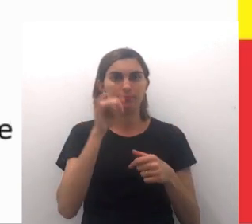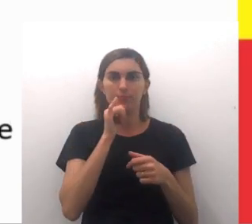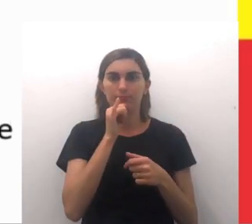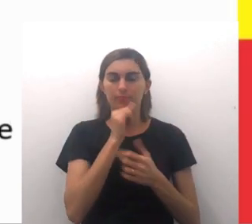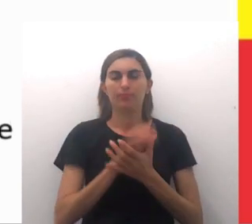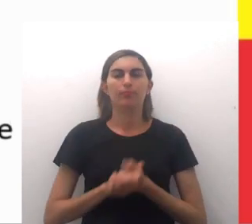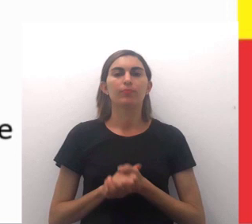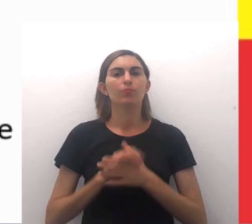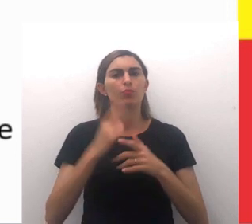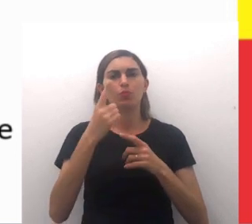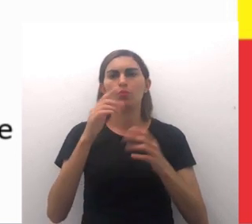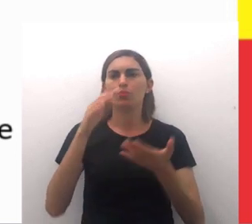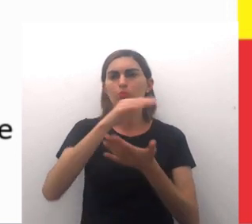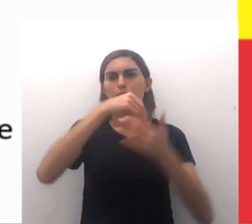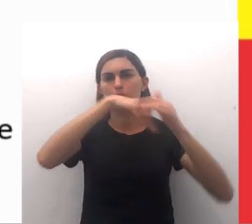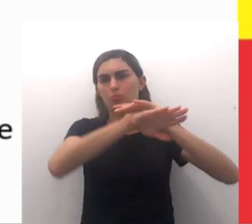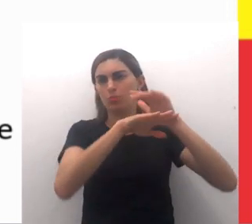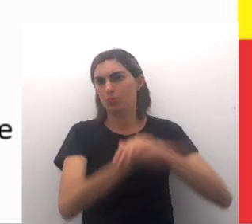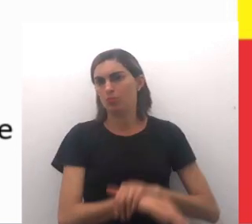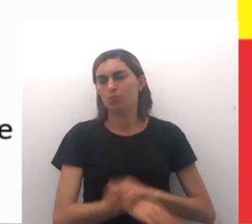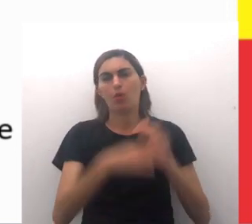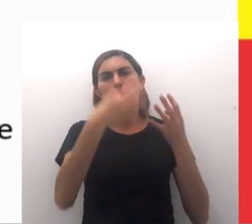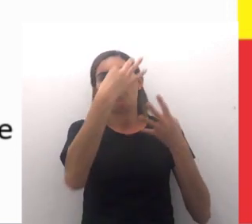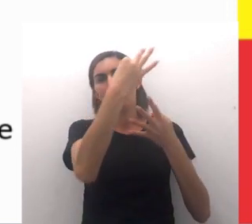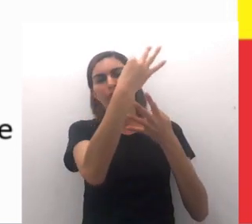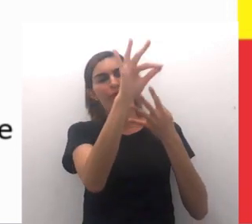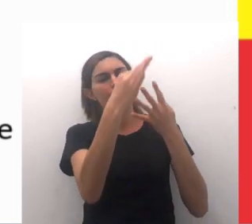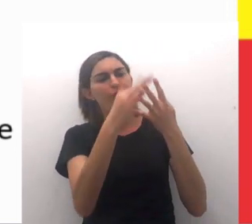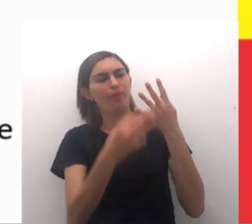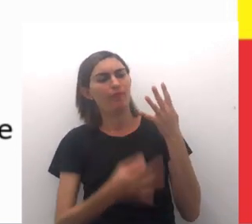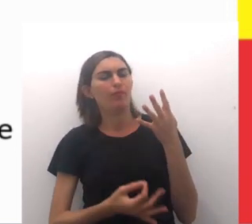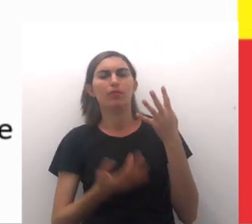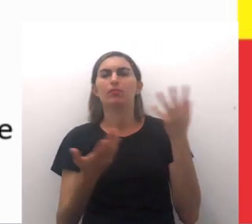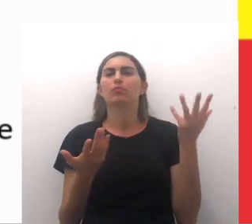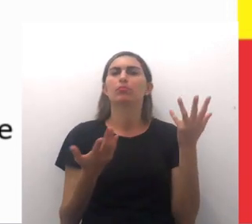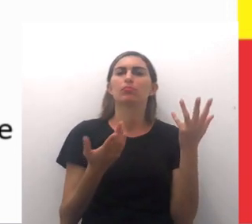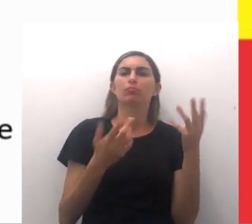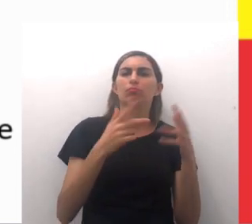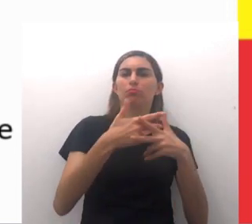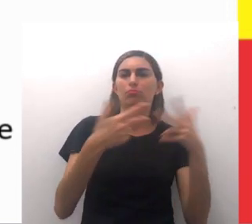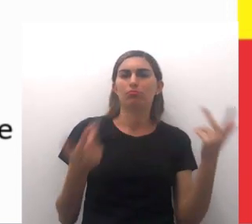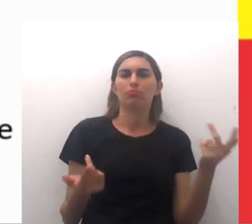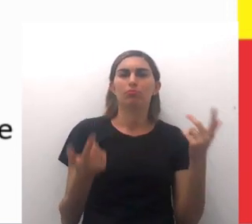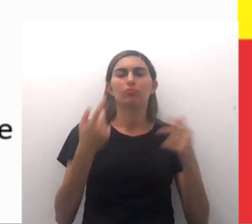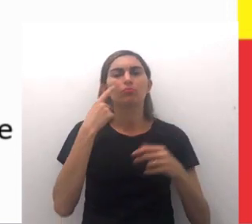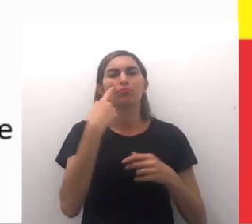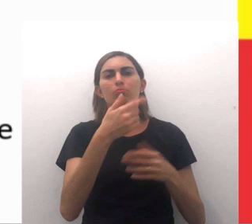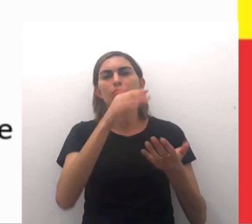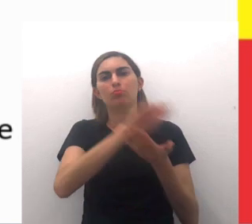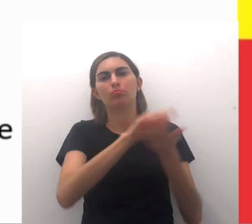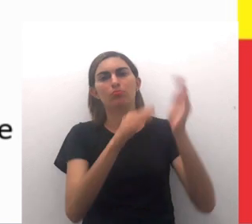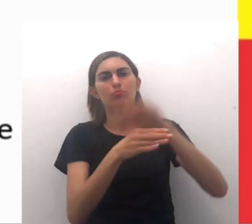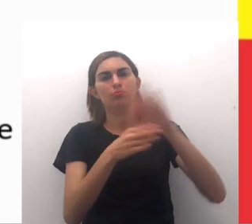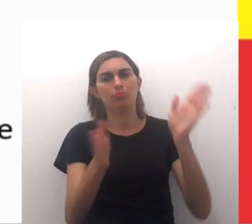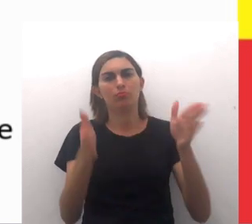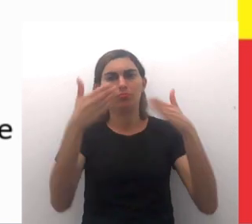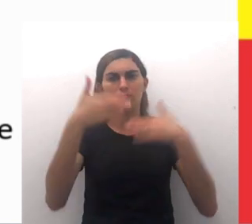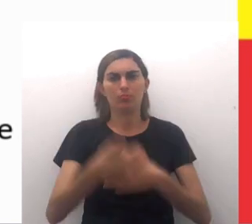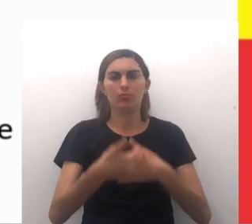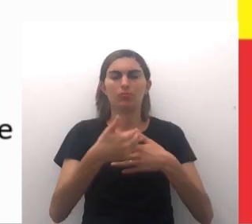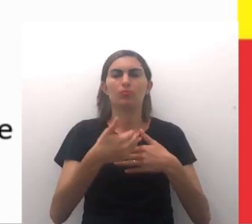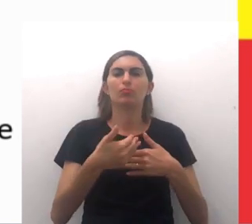este exemplo. Um estoquista, ao conferir a quantidade de determinado produto embalado em